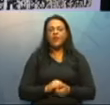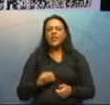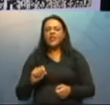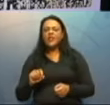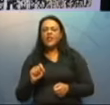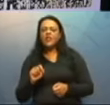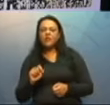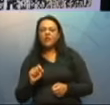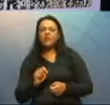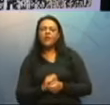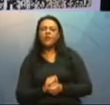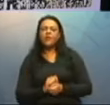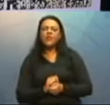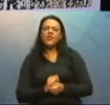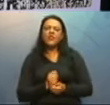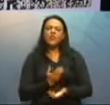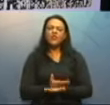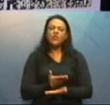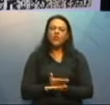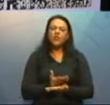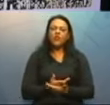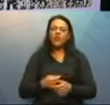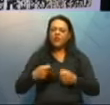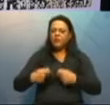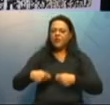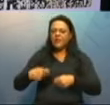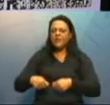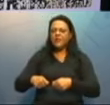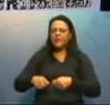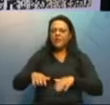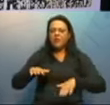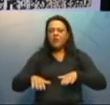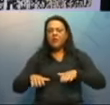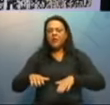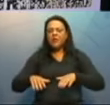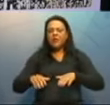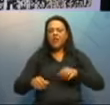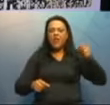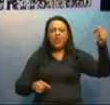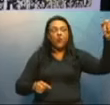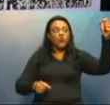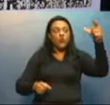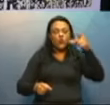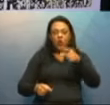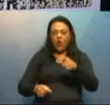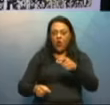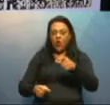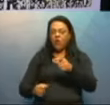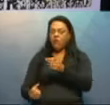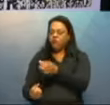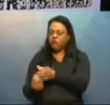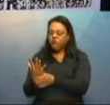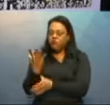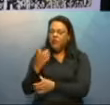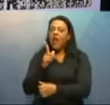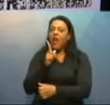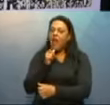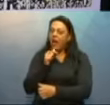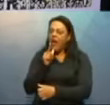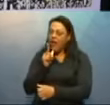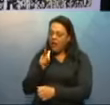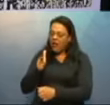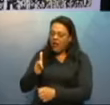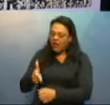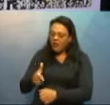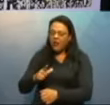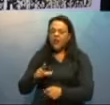e estudaram que elas dependem de determinados fatores para se desenvolver: a luz solar, a